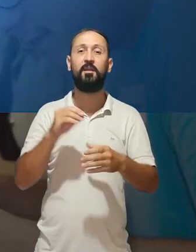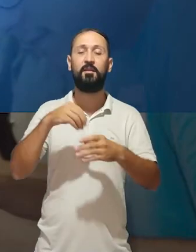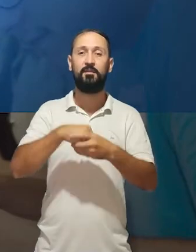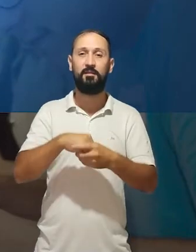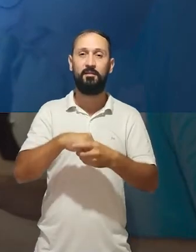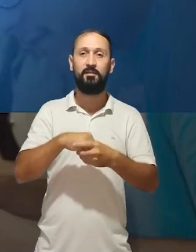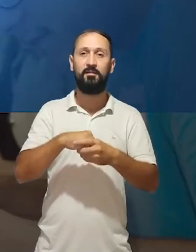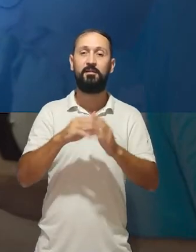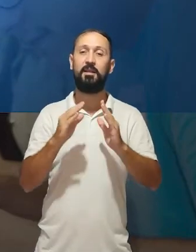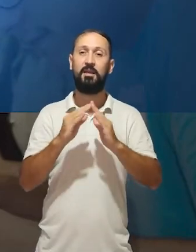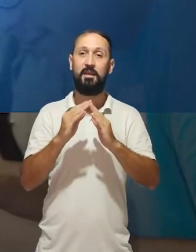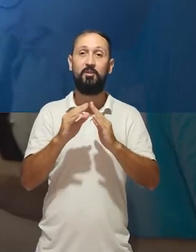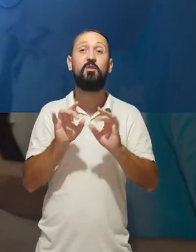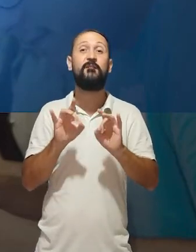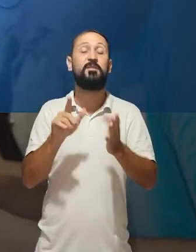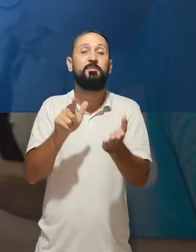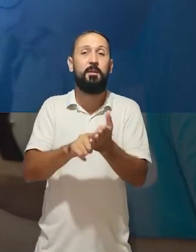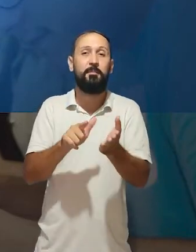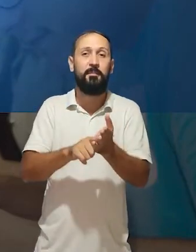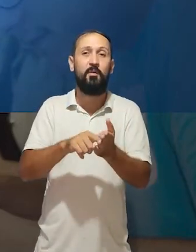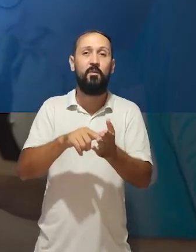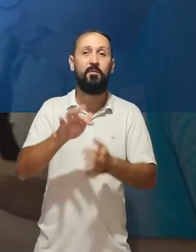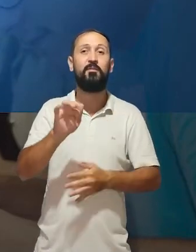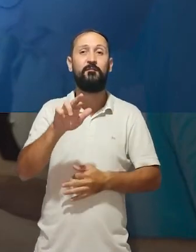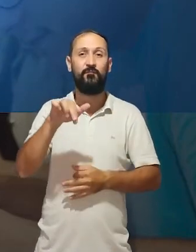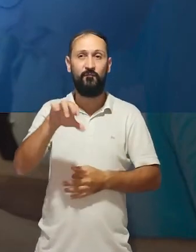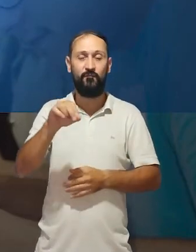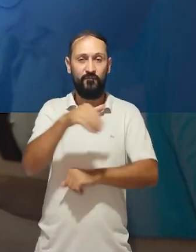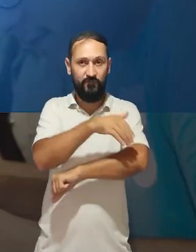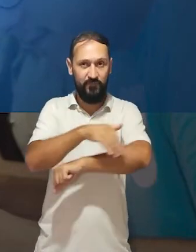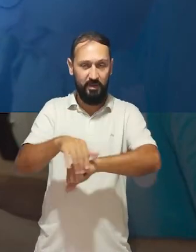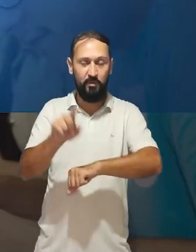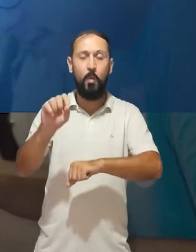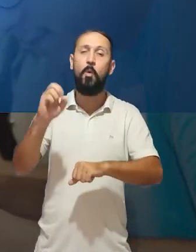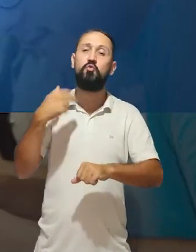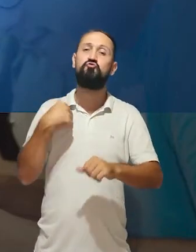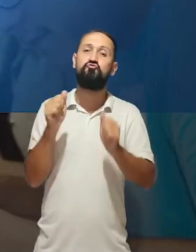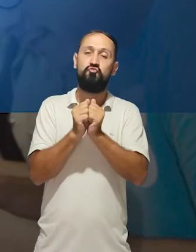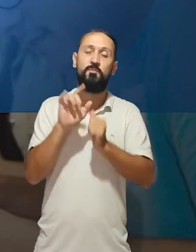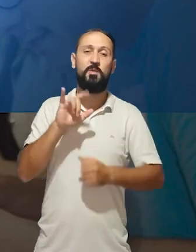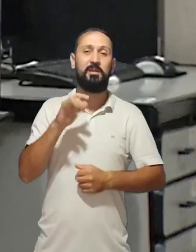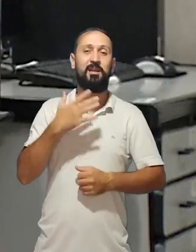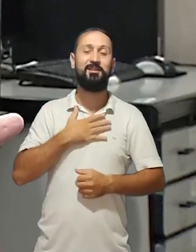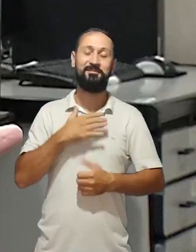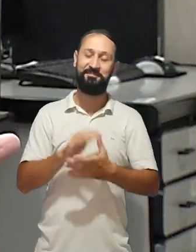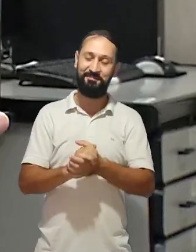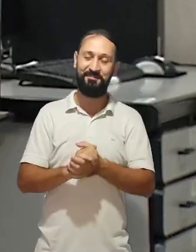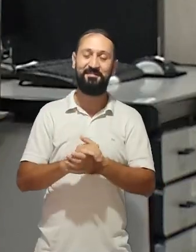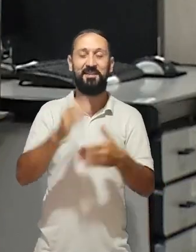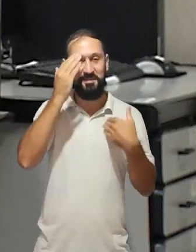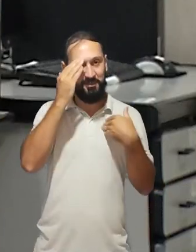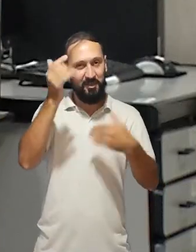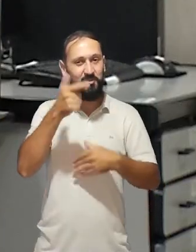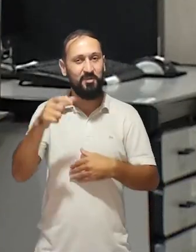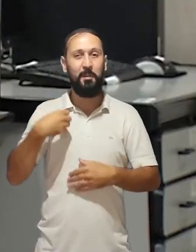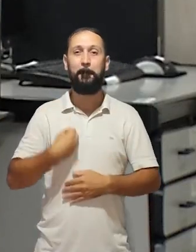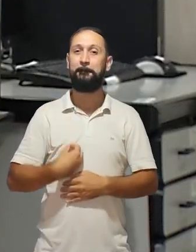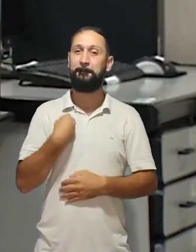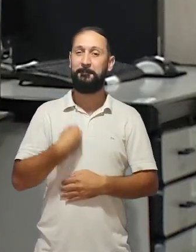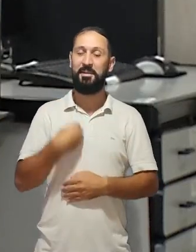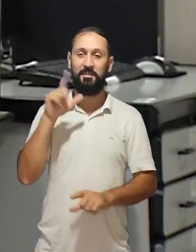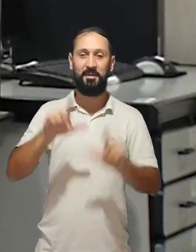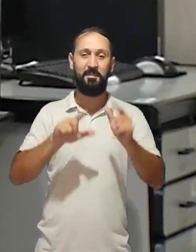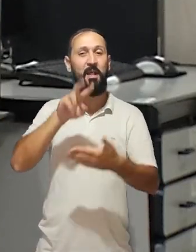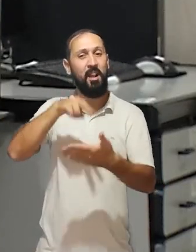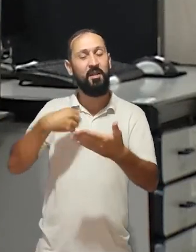Na Papelaria Franco, na Rua Maracaju, ou com a gente pelo meu Instagram. Muito obrigado mais uma vez pela sua